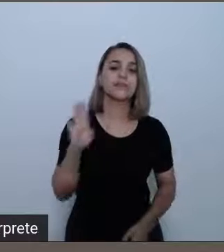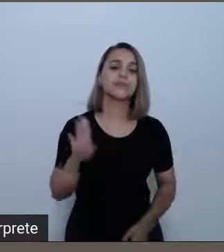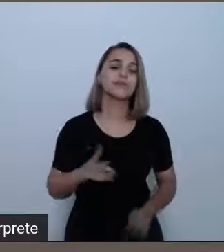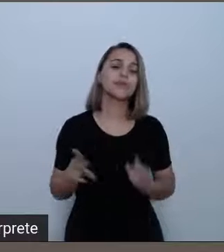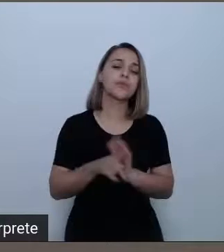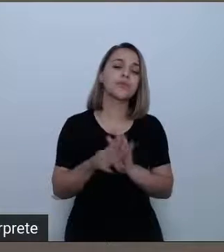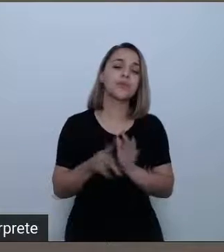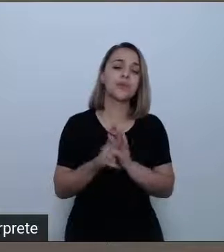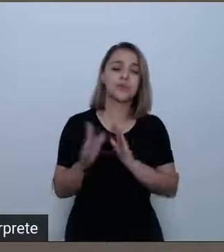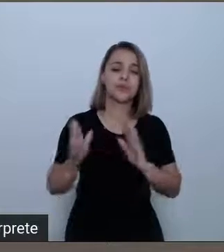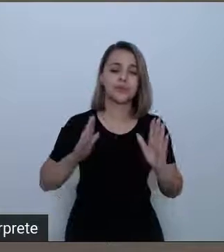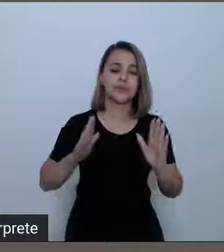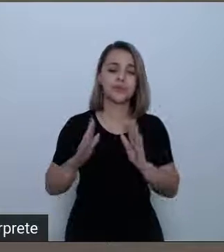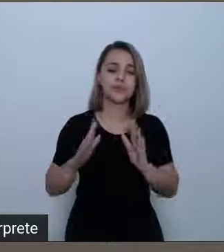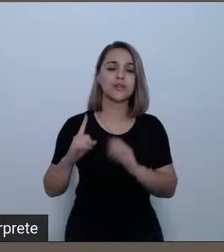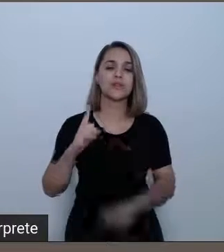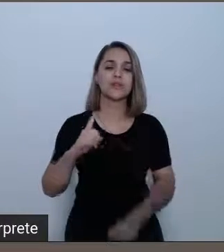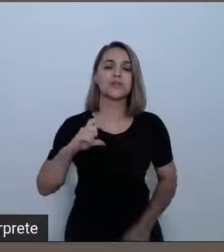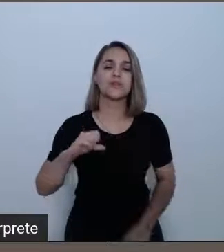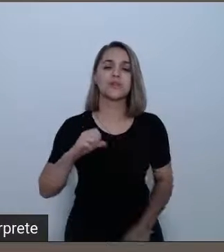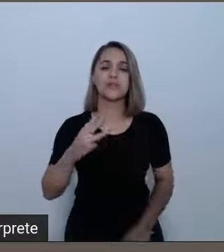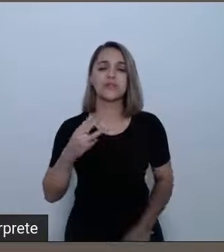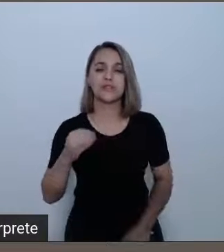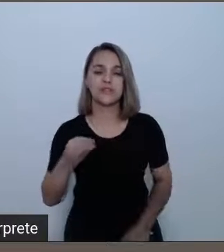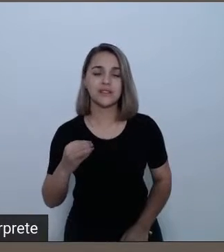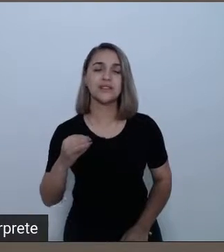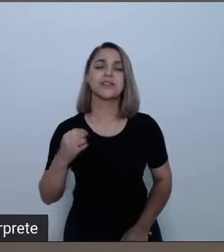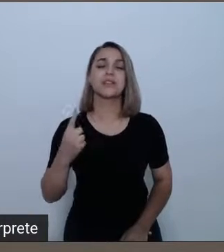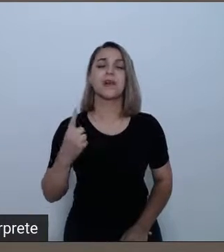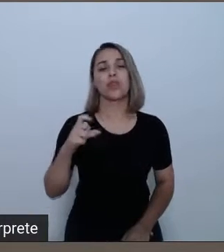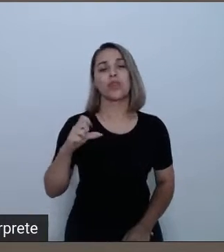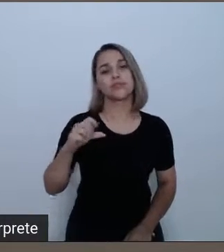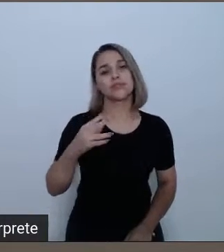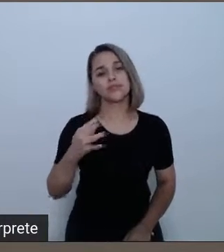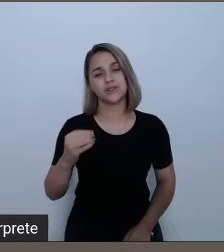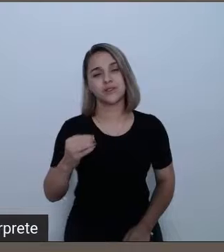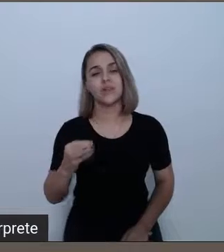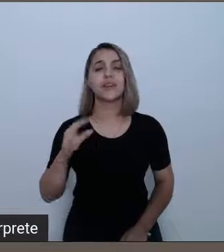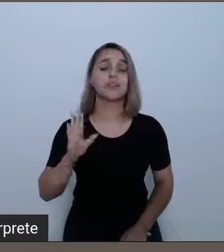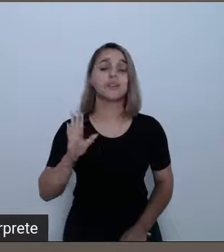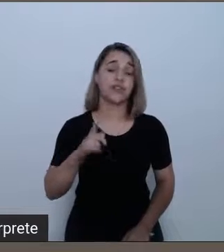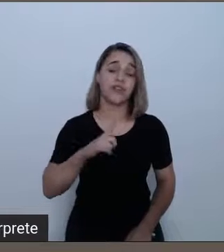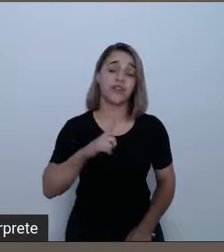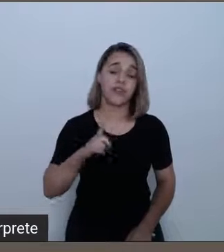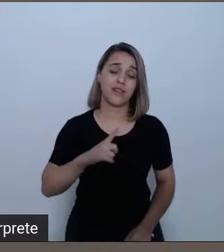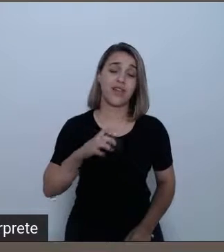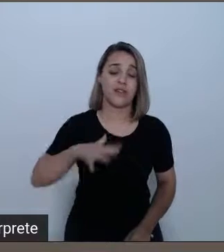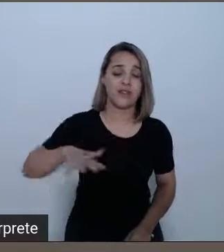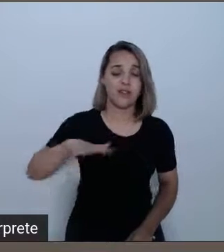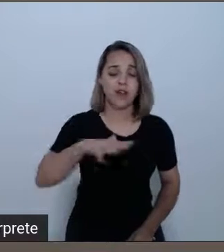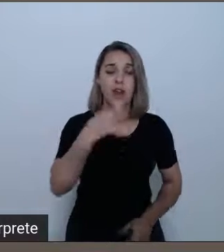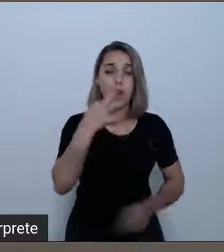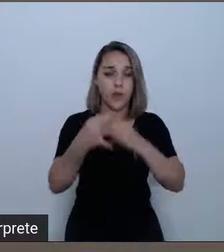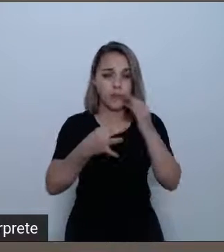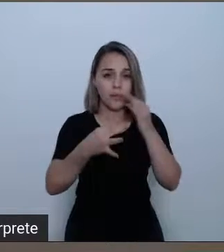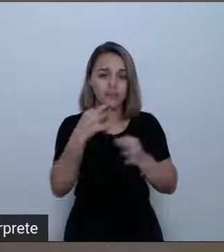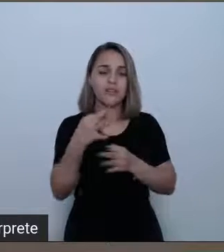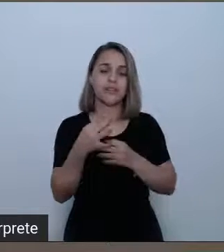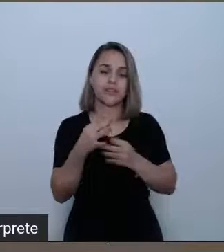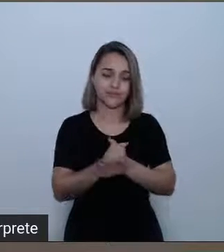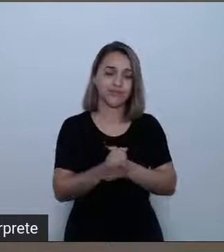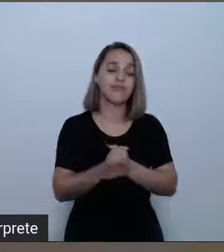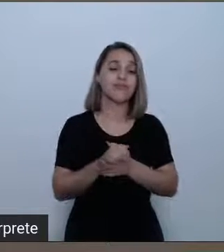dos anos 40, já tinha, né, esse campo crítico um pouco mais constituído. Então, um processo que